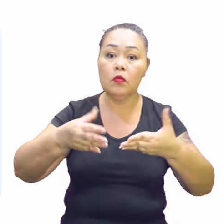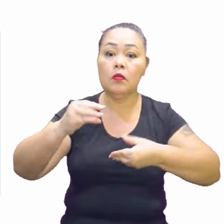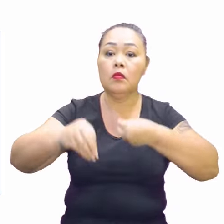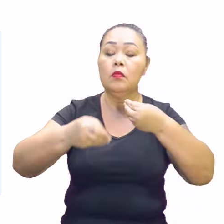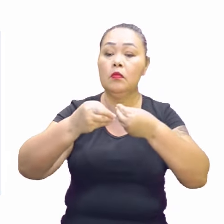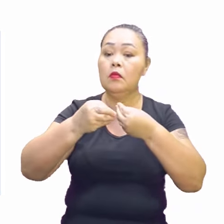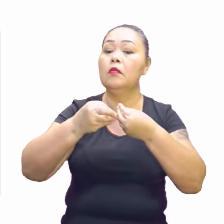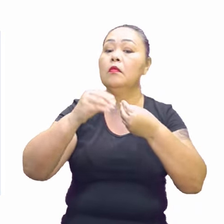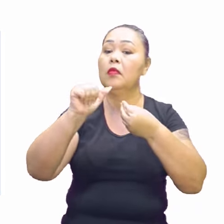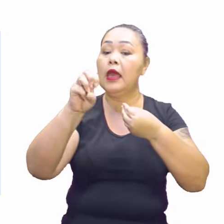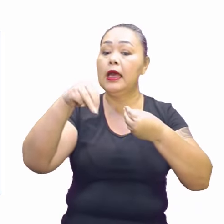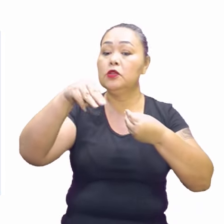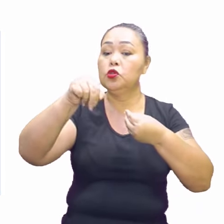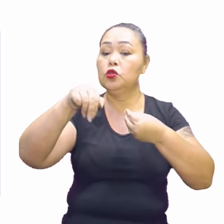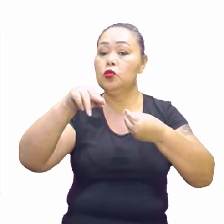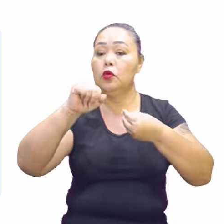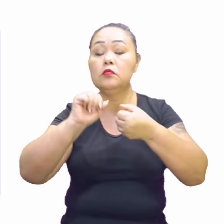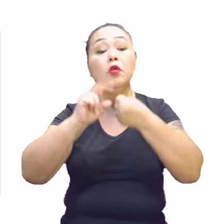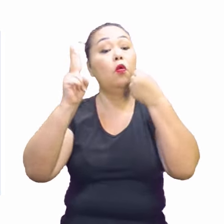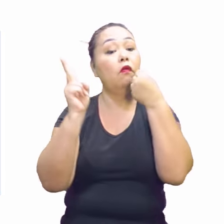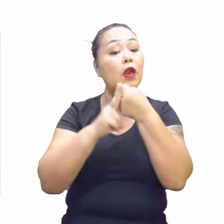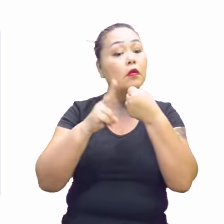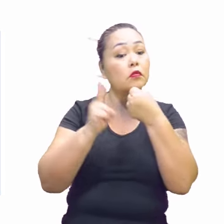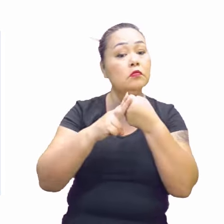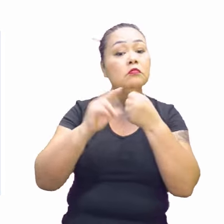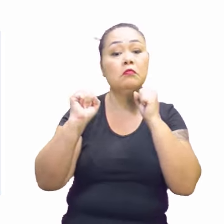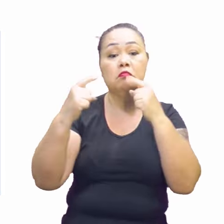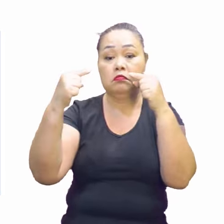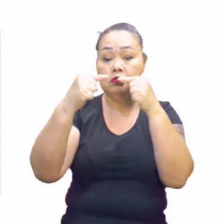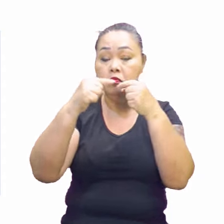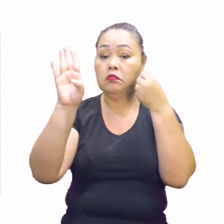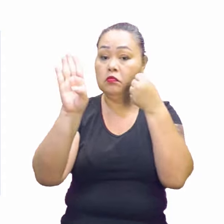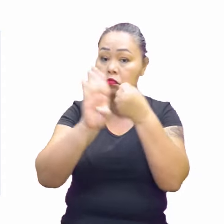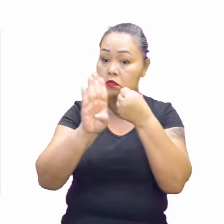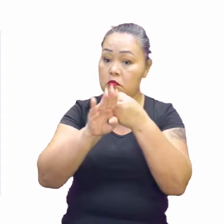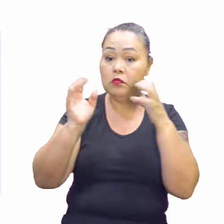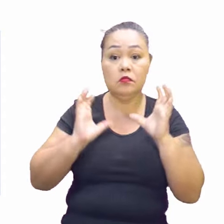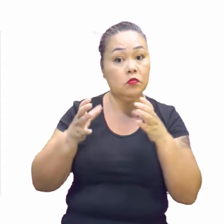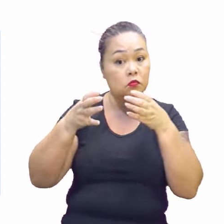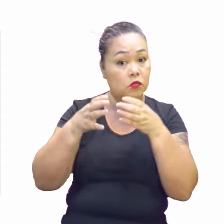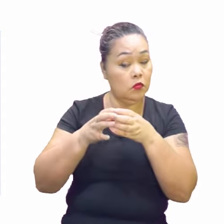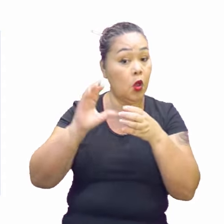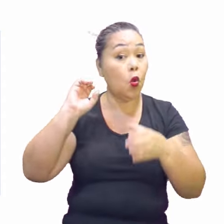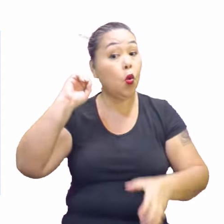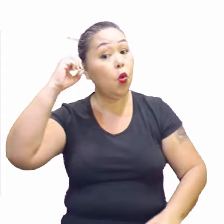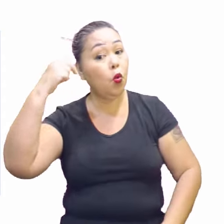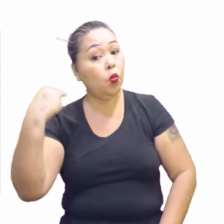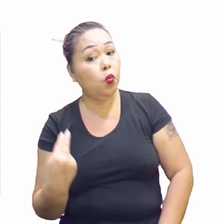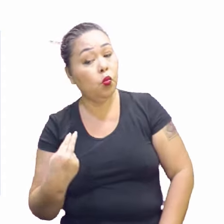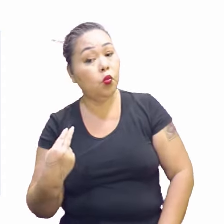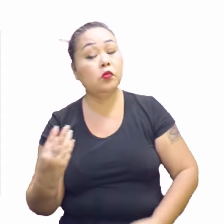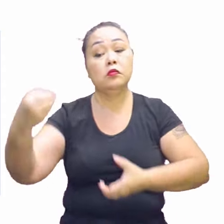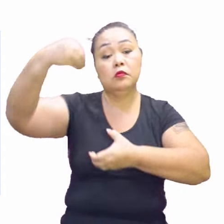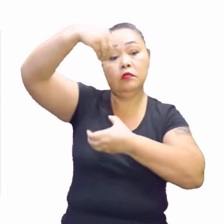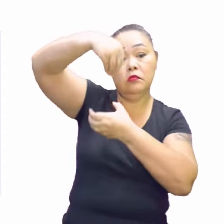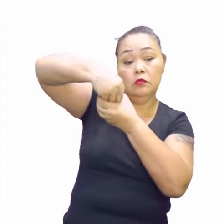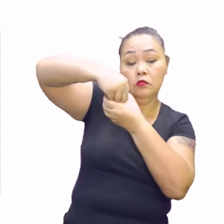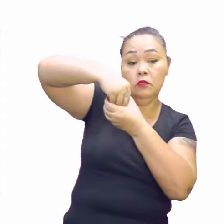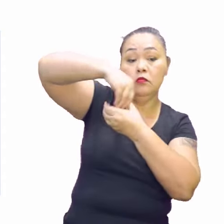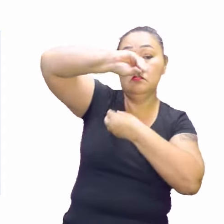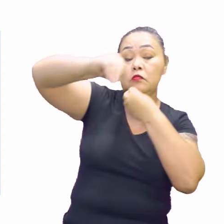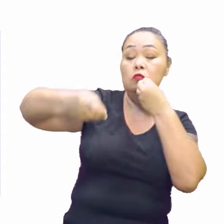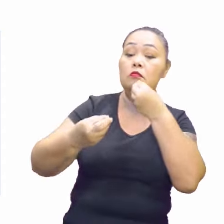por um adjunto adnominal, o verbo pode concordar com o substantivo coletivo ou com